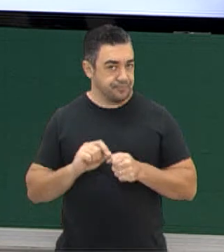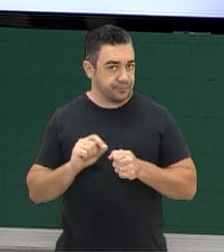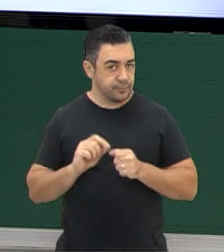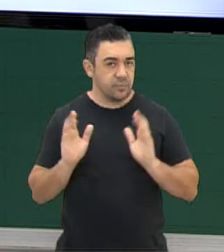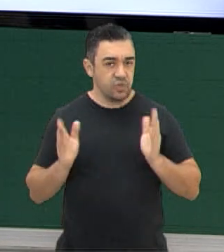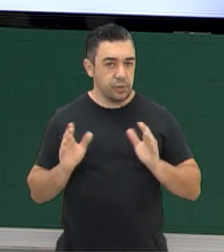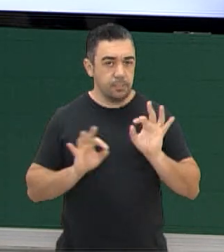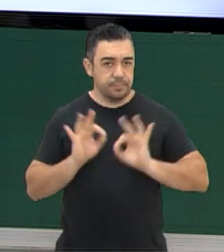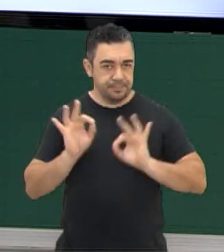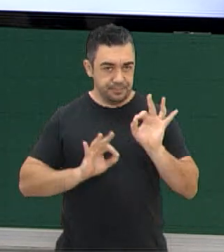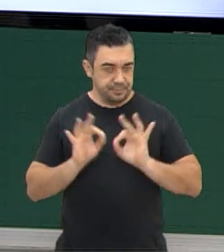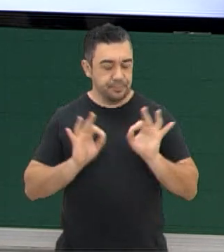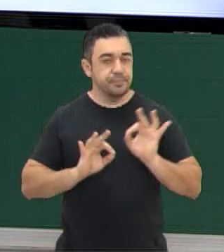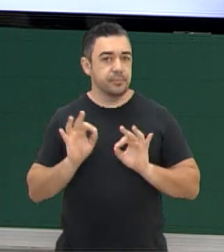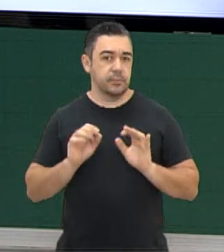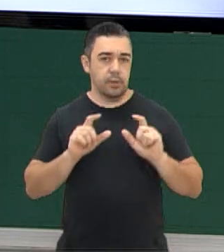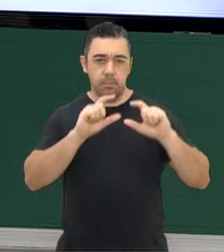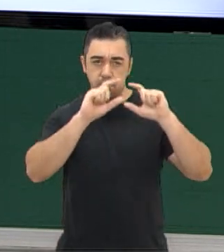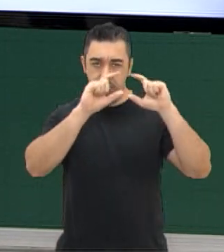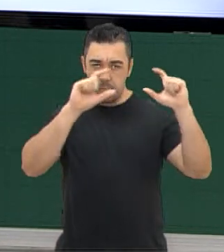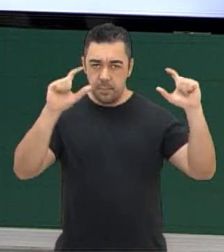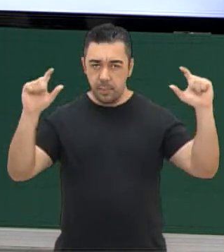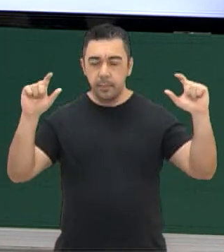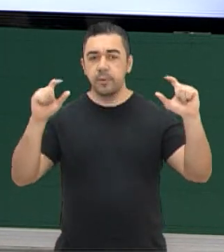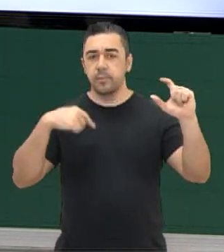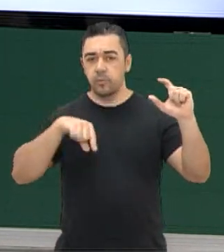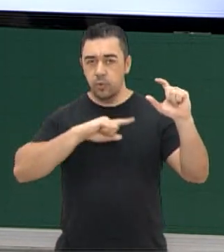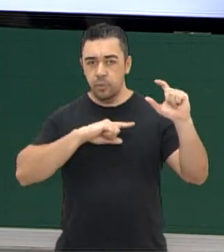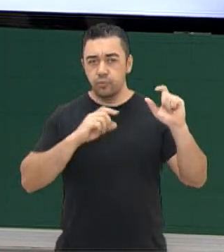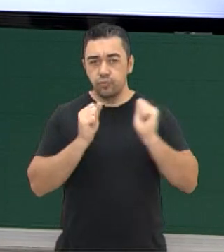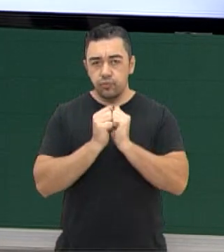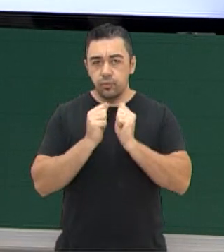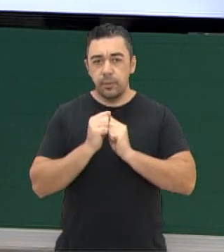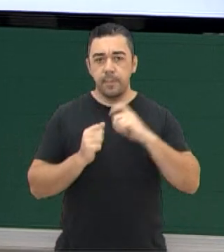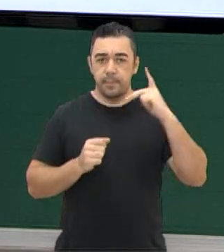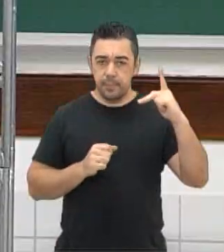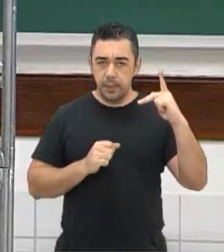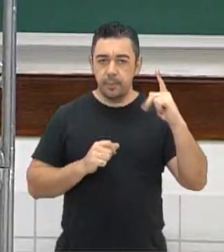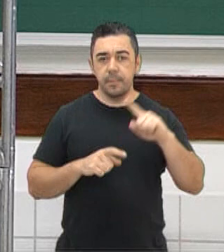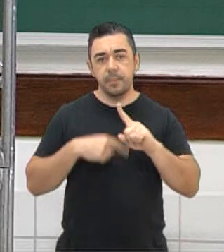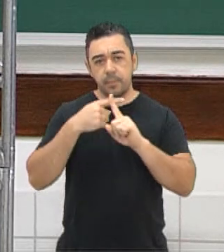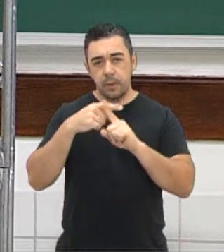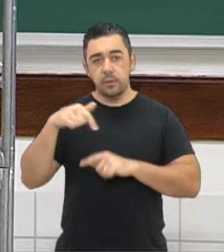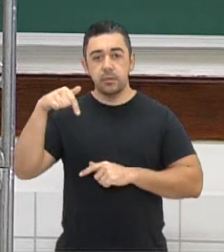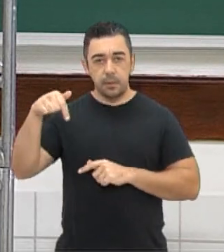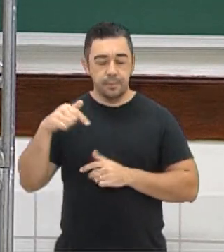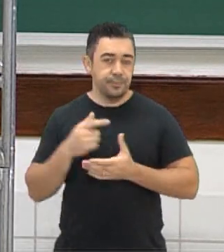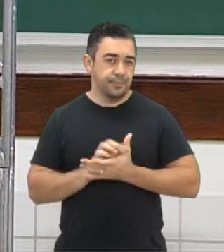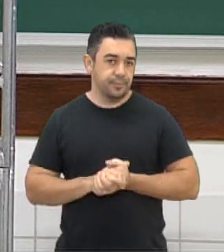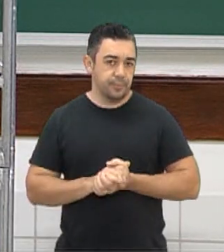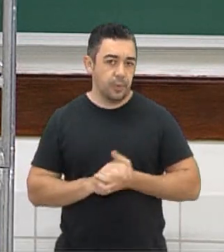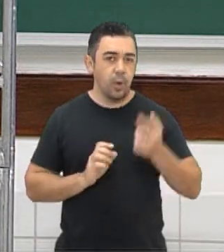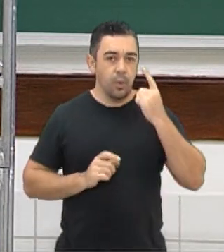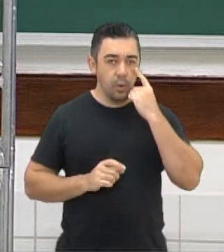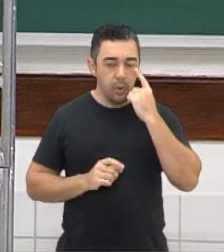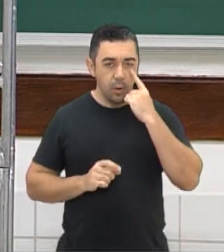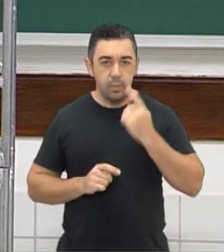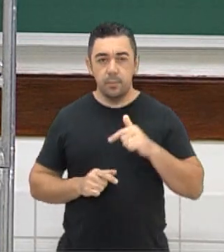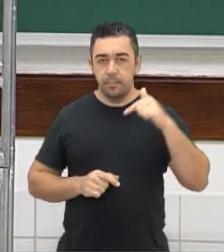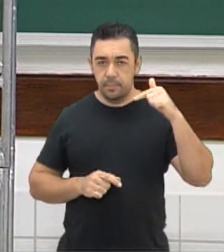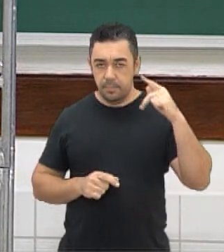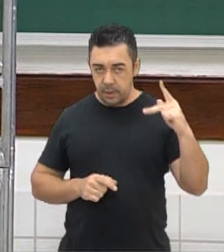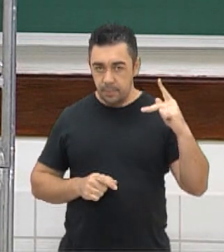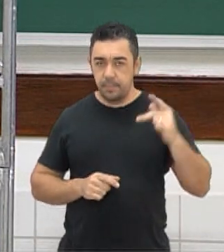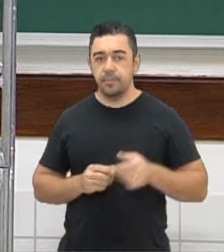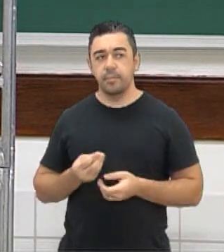Já montei no quadro para a gente resolver junto. P mais Q. Então, o P é x ao